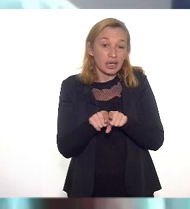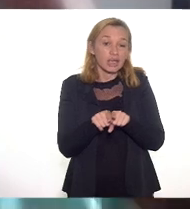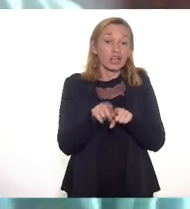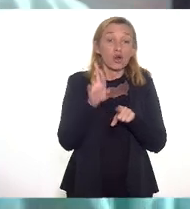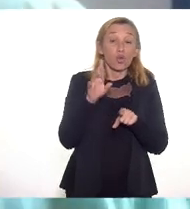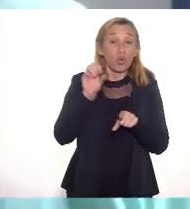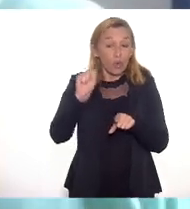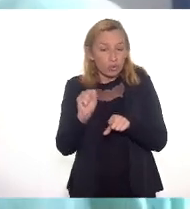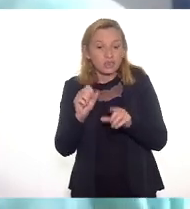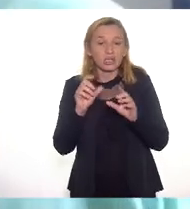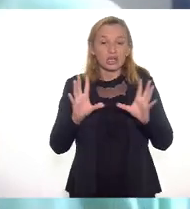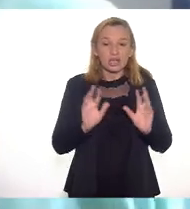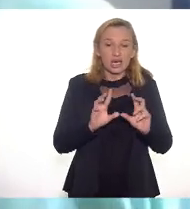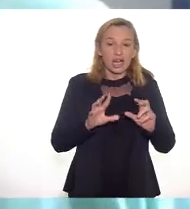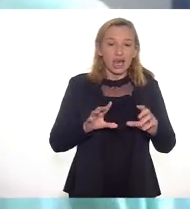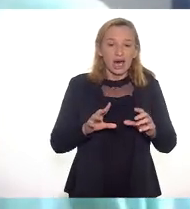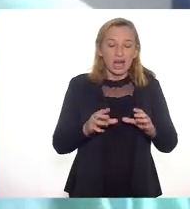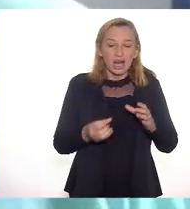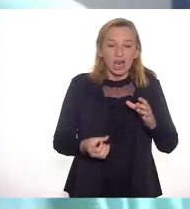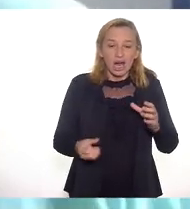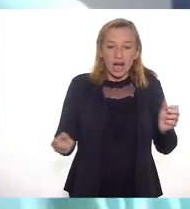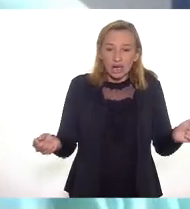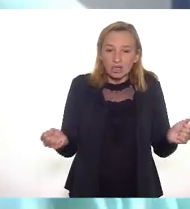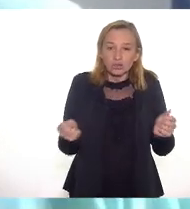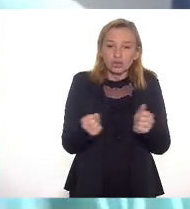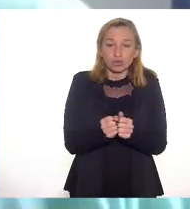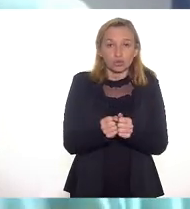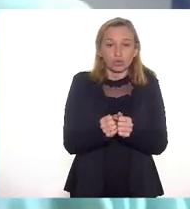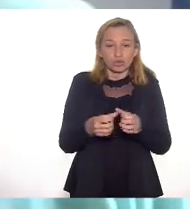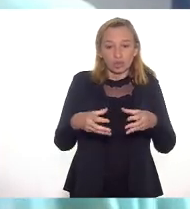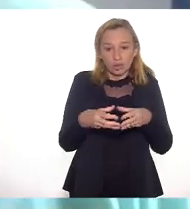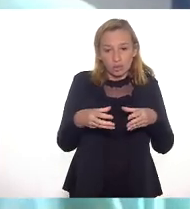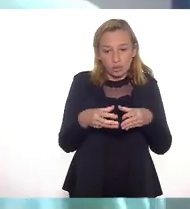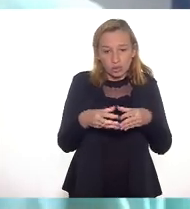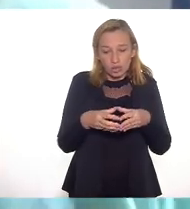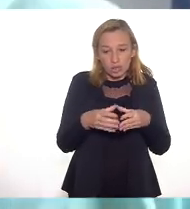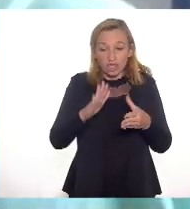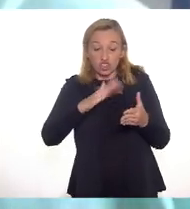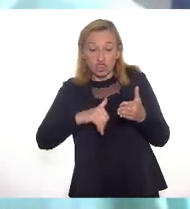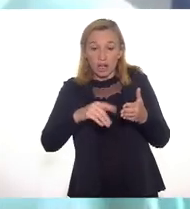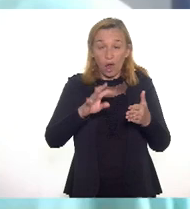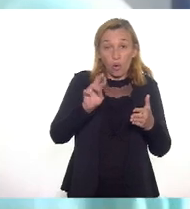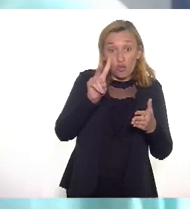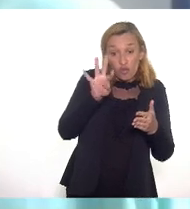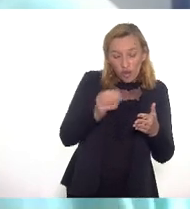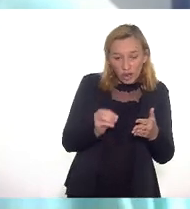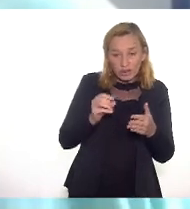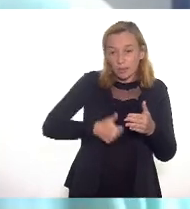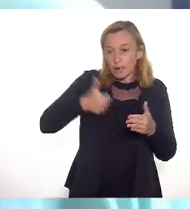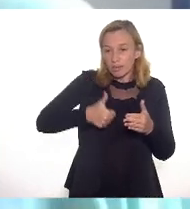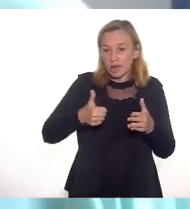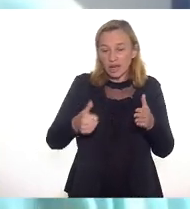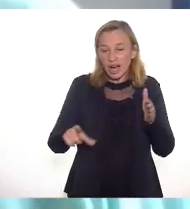ajudou a formar uma maioria na Assembleia, derrubar um veto e fazer a primeira lei do país